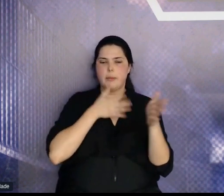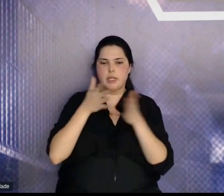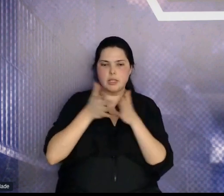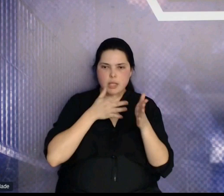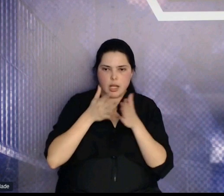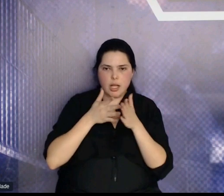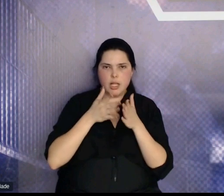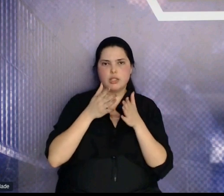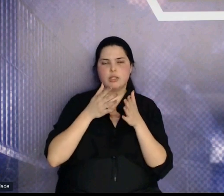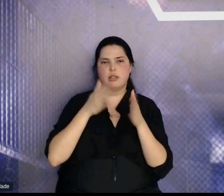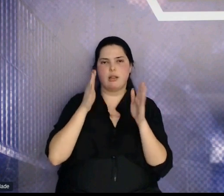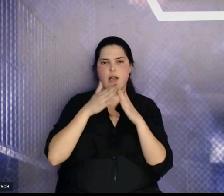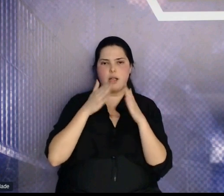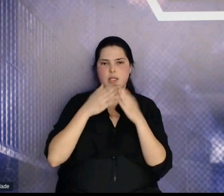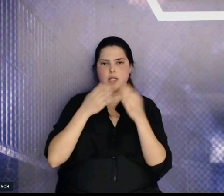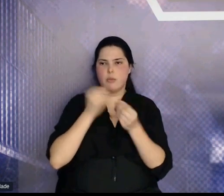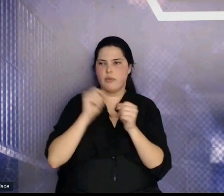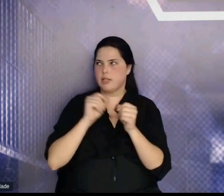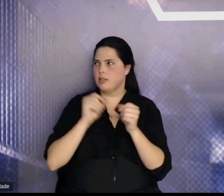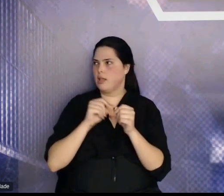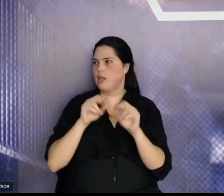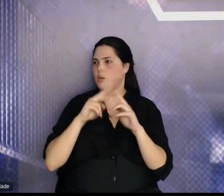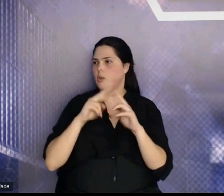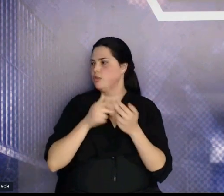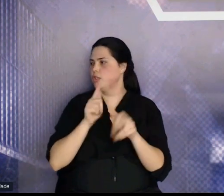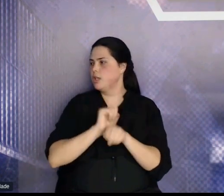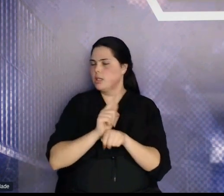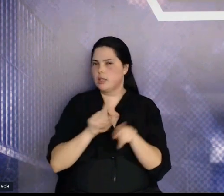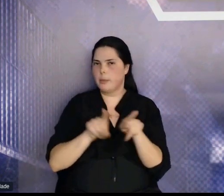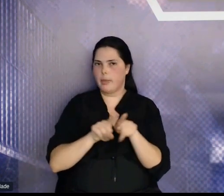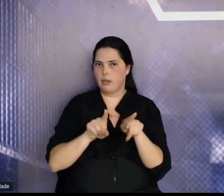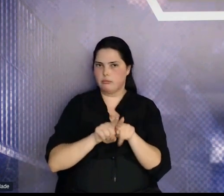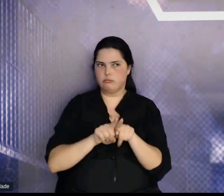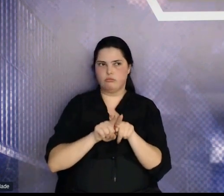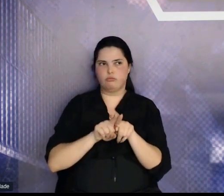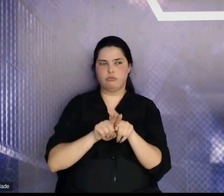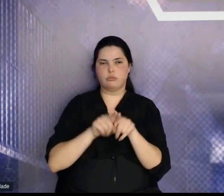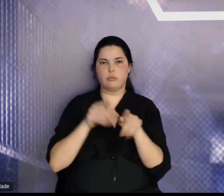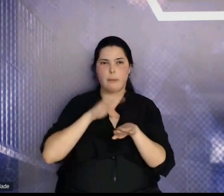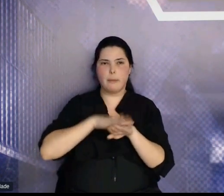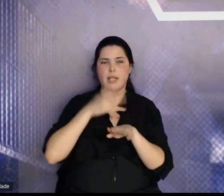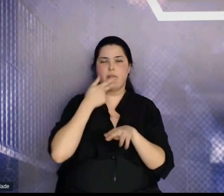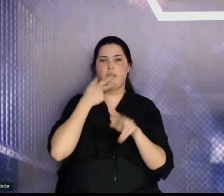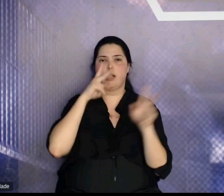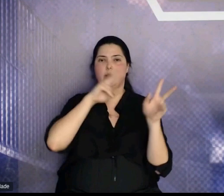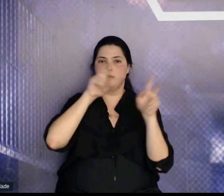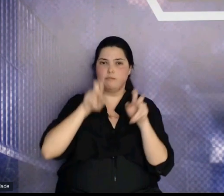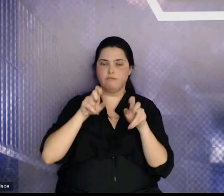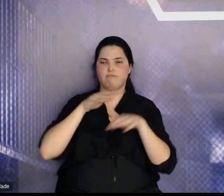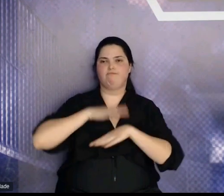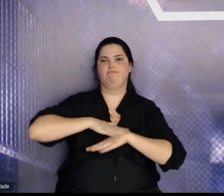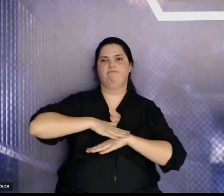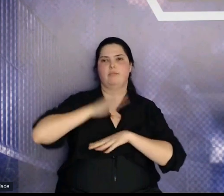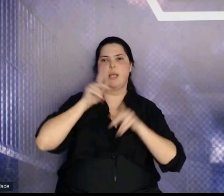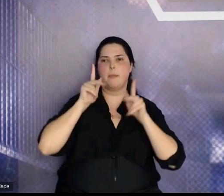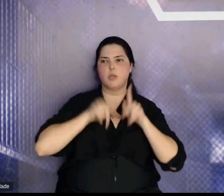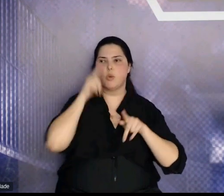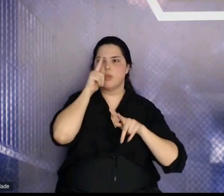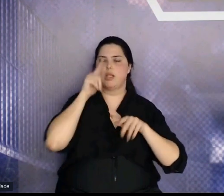né? A gente pode trazer aqui numa reunião de gerência e tal. Então, quanto mais a gente fala, mais pessoas a